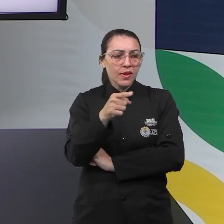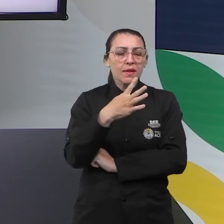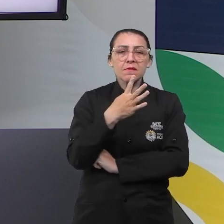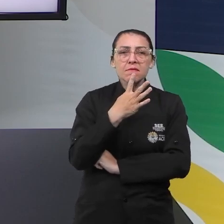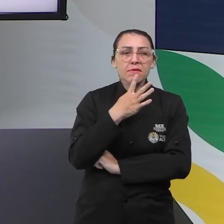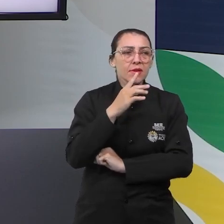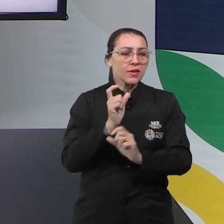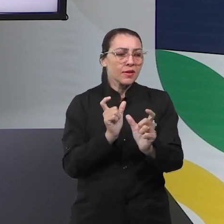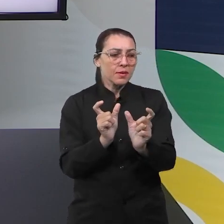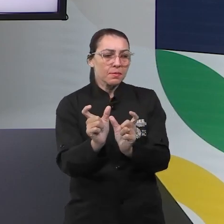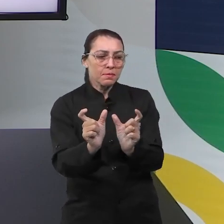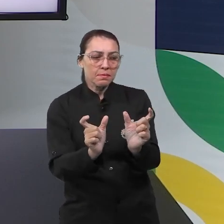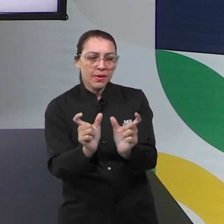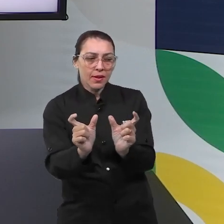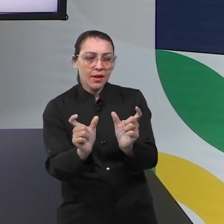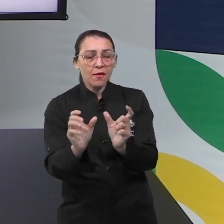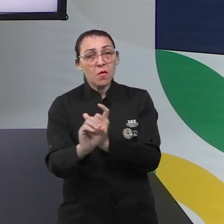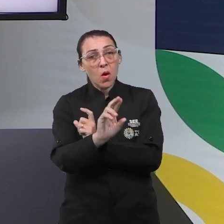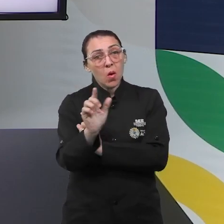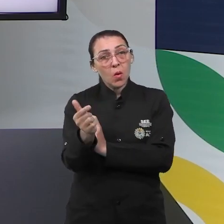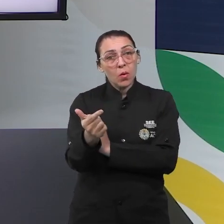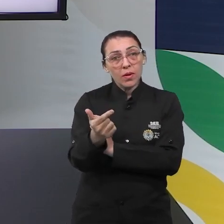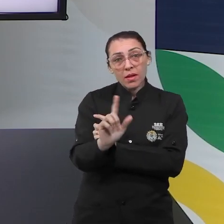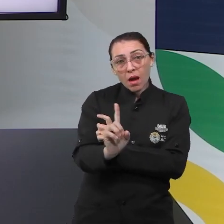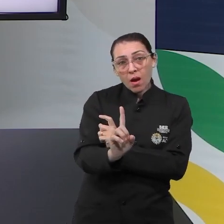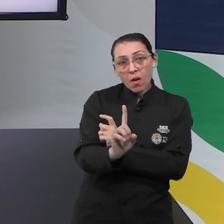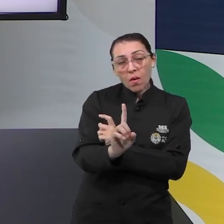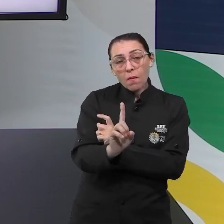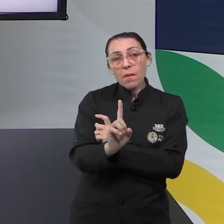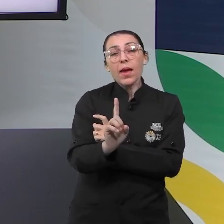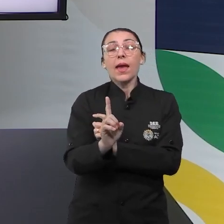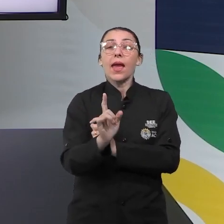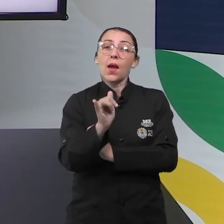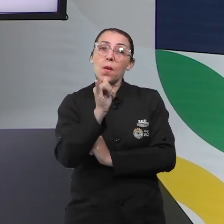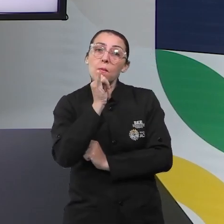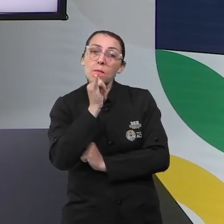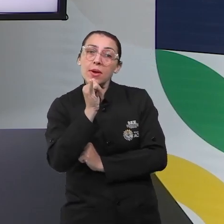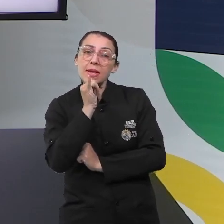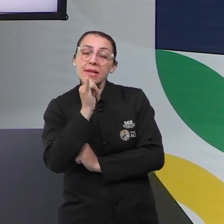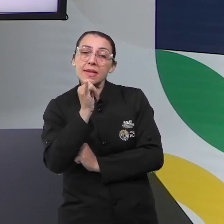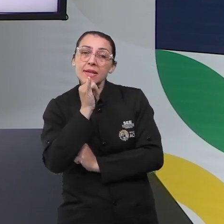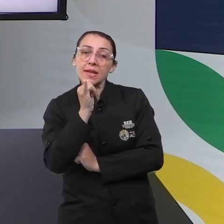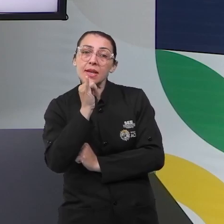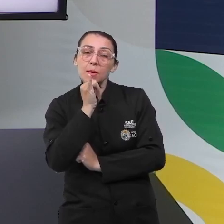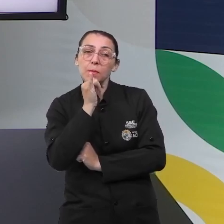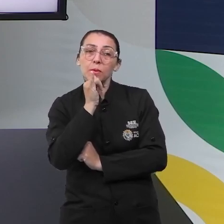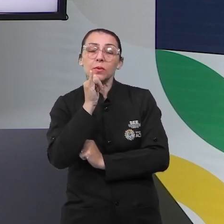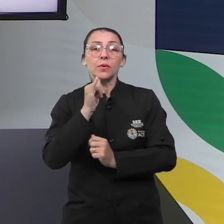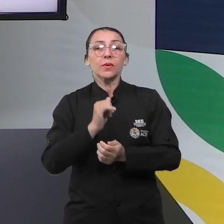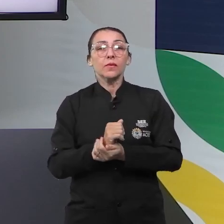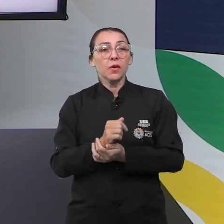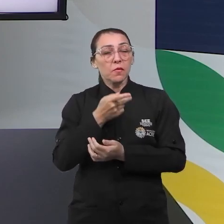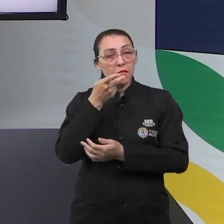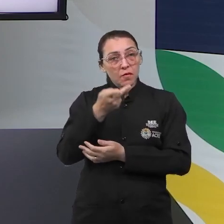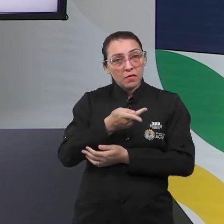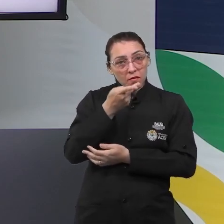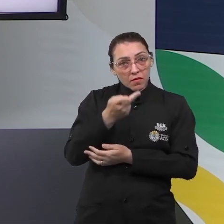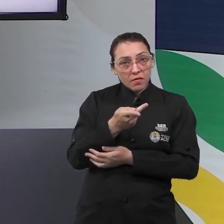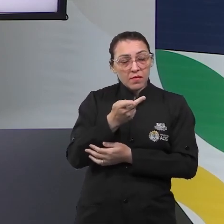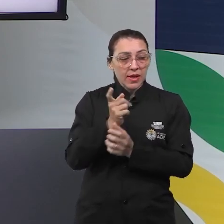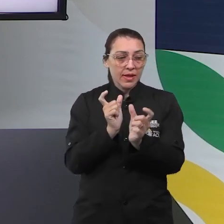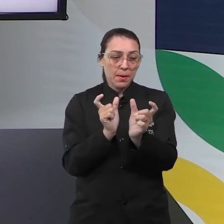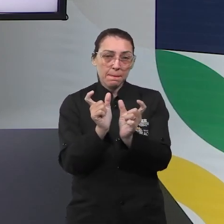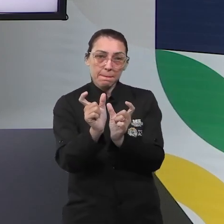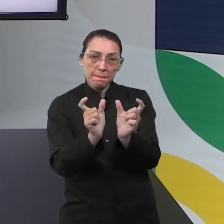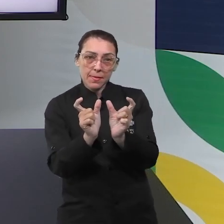essa palavra ou não? Isso é um exemplo básico dessa forma expressiva. Quando eu falo essa